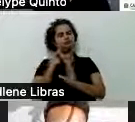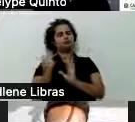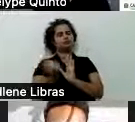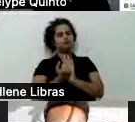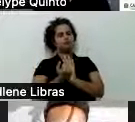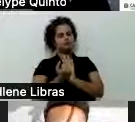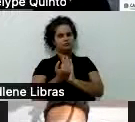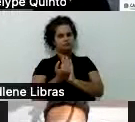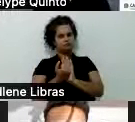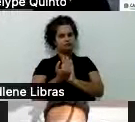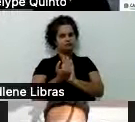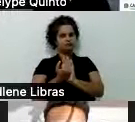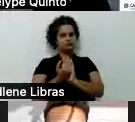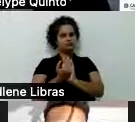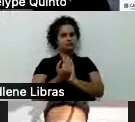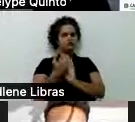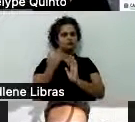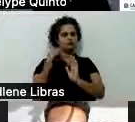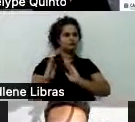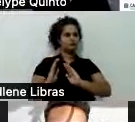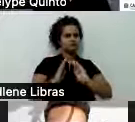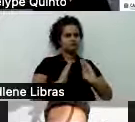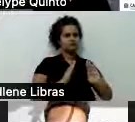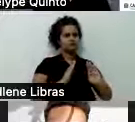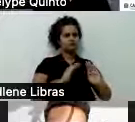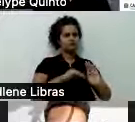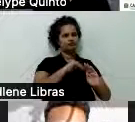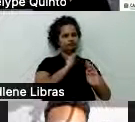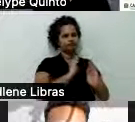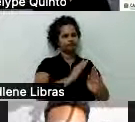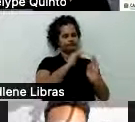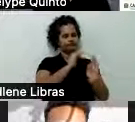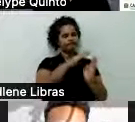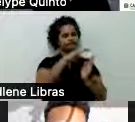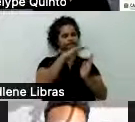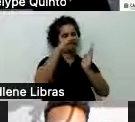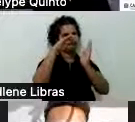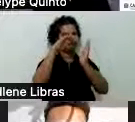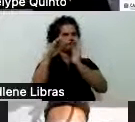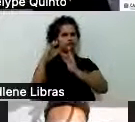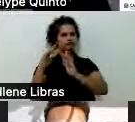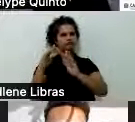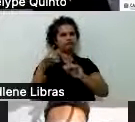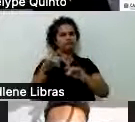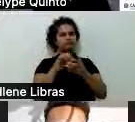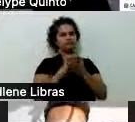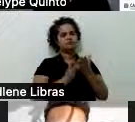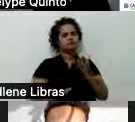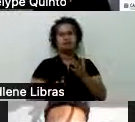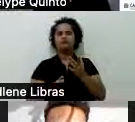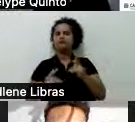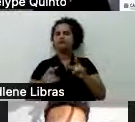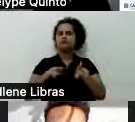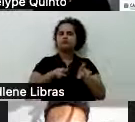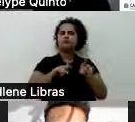as fases, né? E alguma atividade paralela que acontecia ao longo